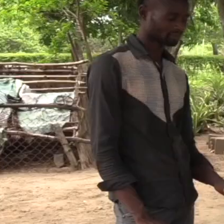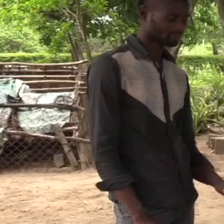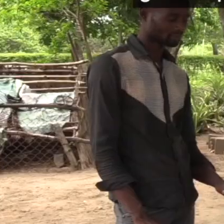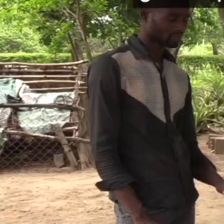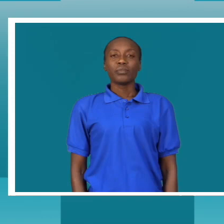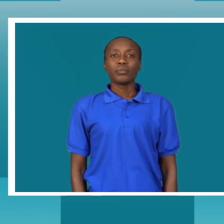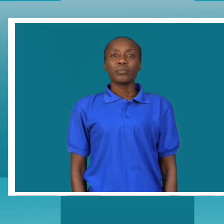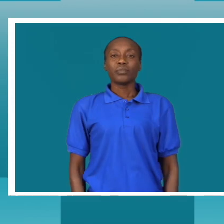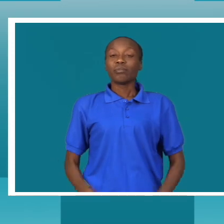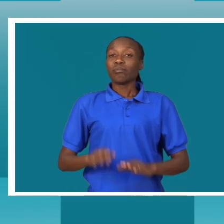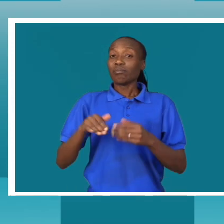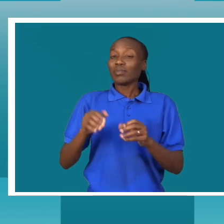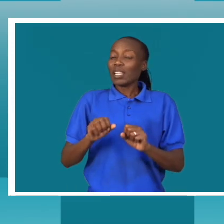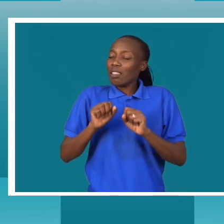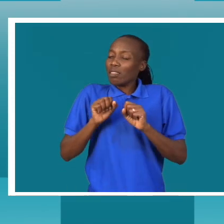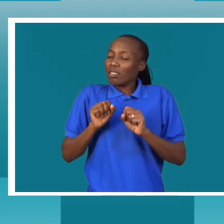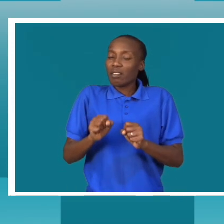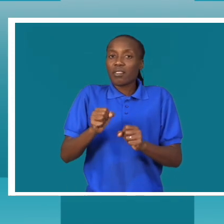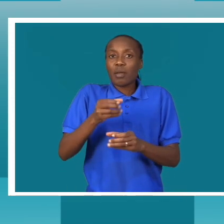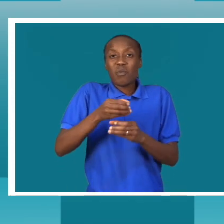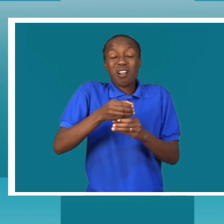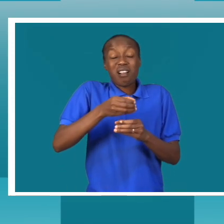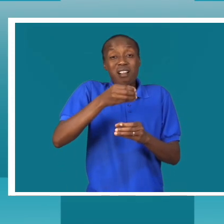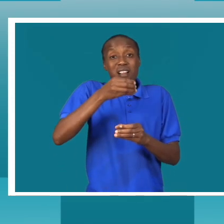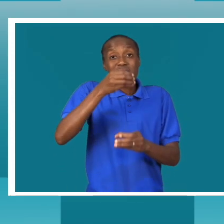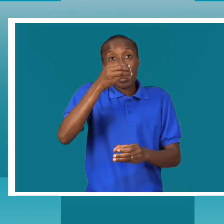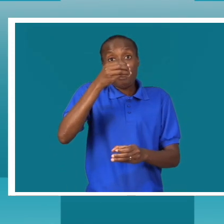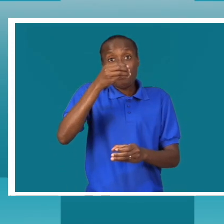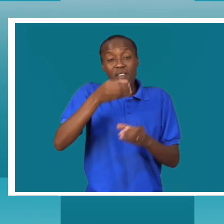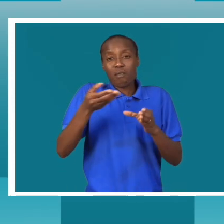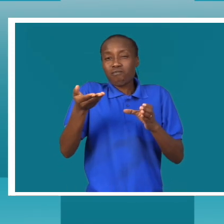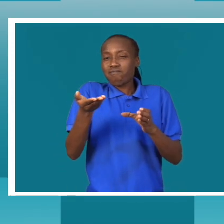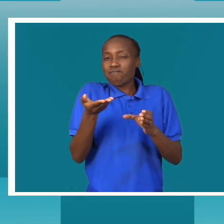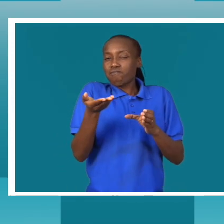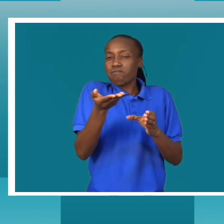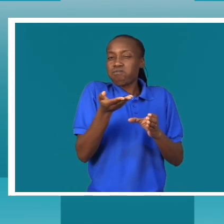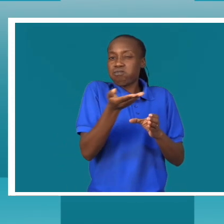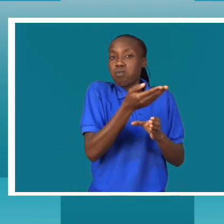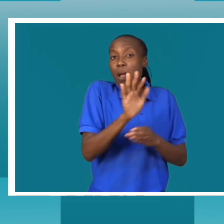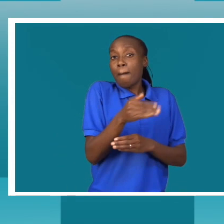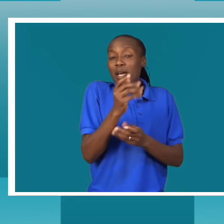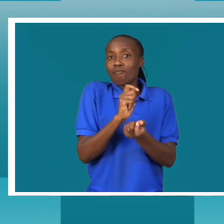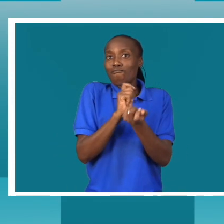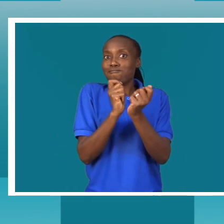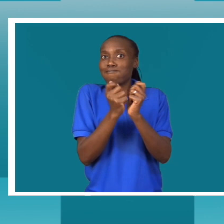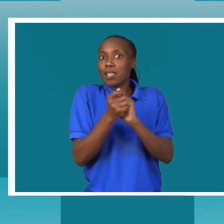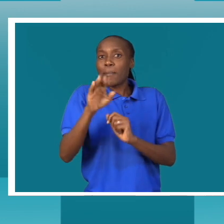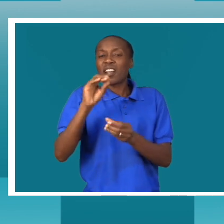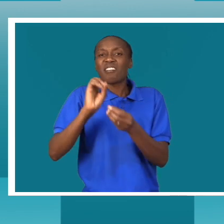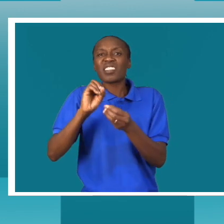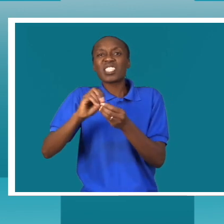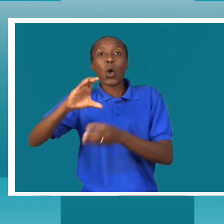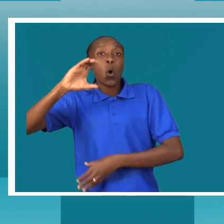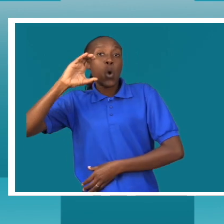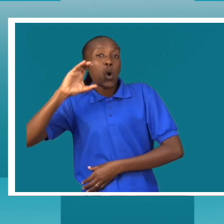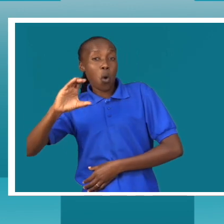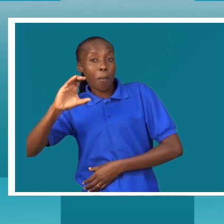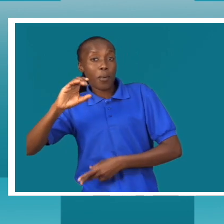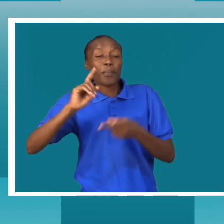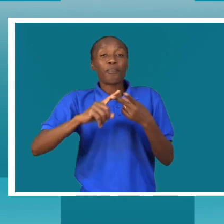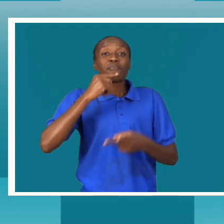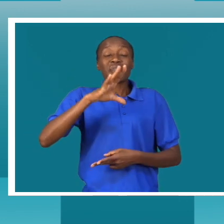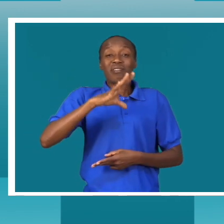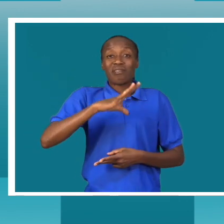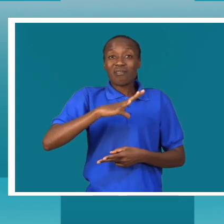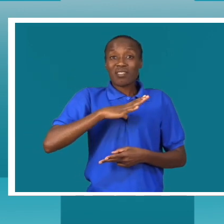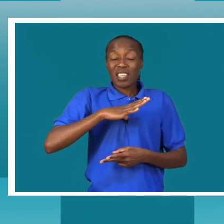tem que dizer mandará falei pra ele sente a corpo é e ilha ou idealmente a